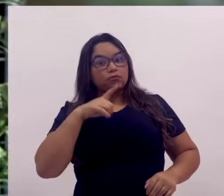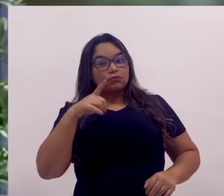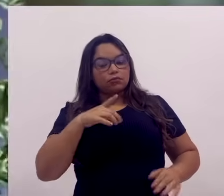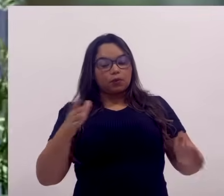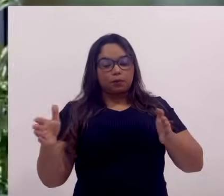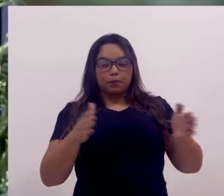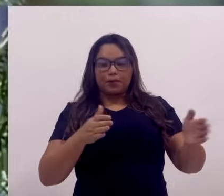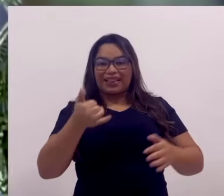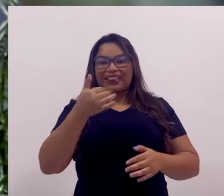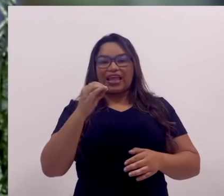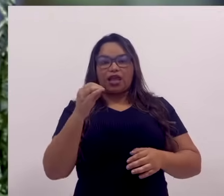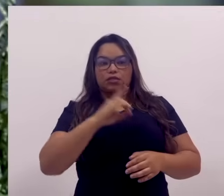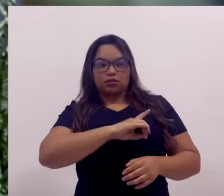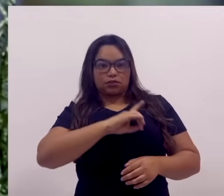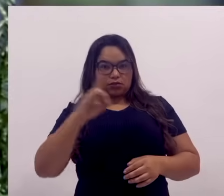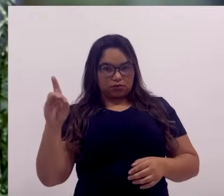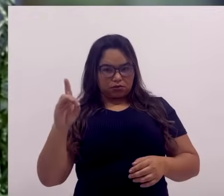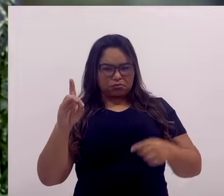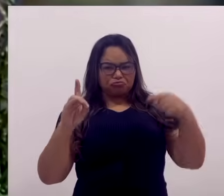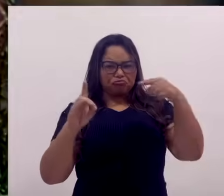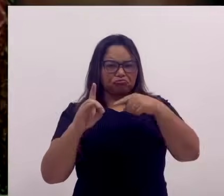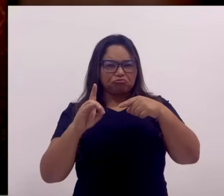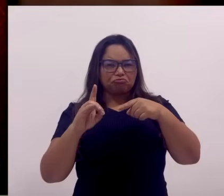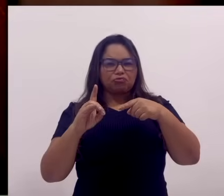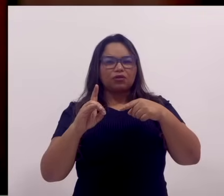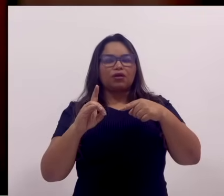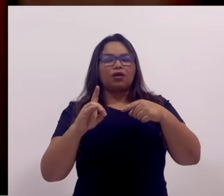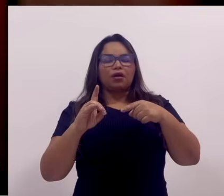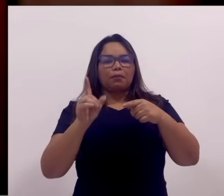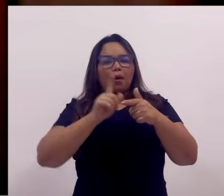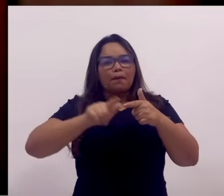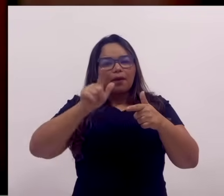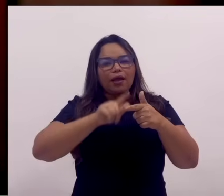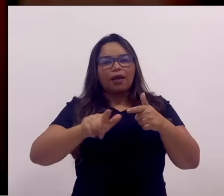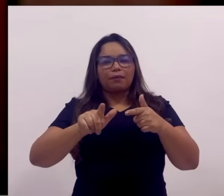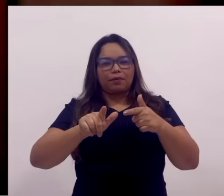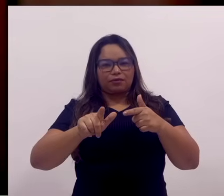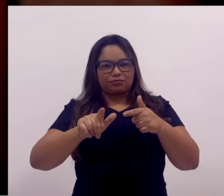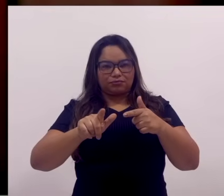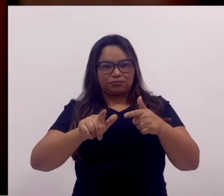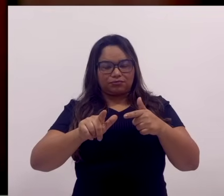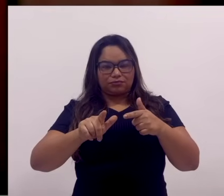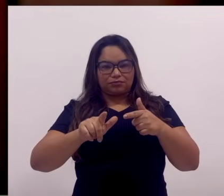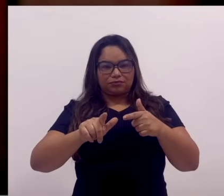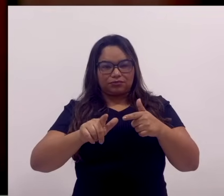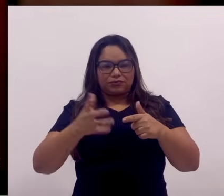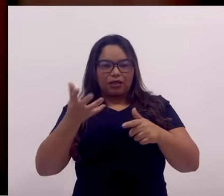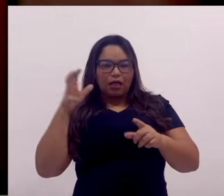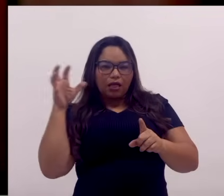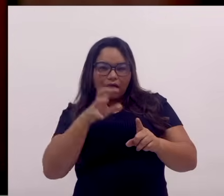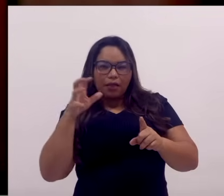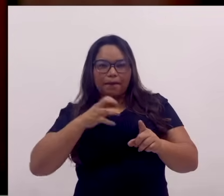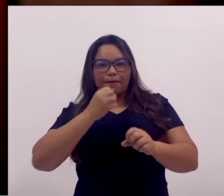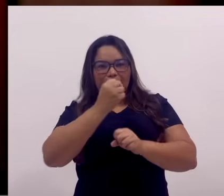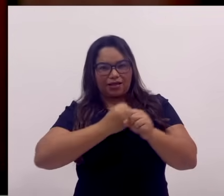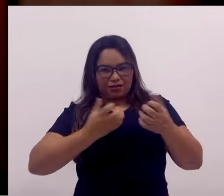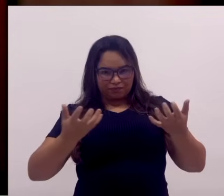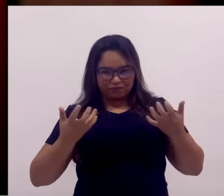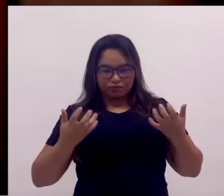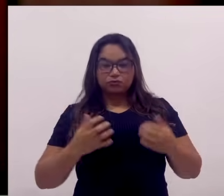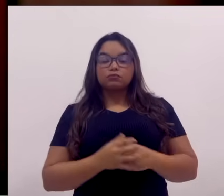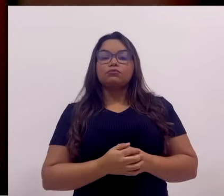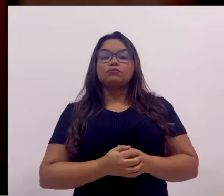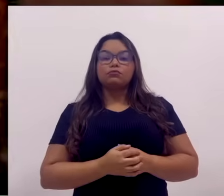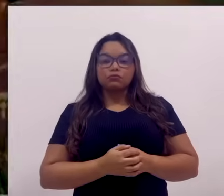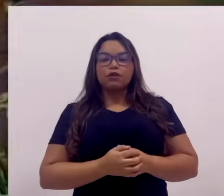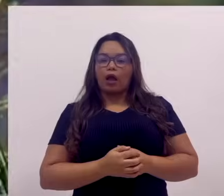de tempo mencionado de maneira particular, a perseguição de Diocleciano, que tomou lugar durante este período. Ser fiel até a